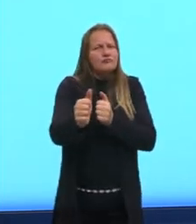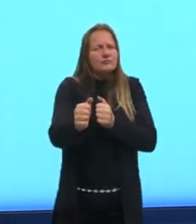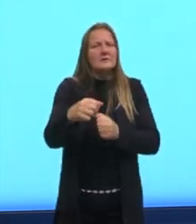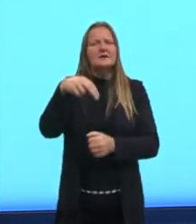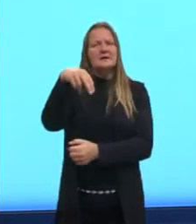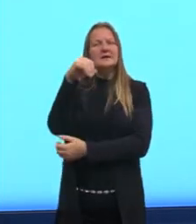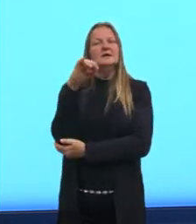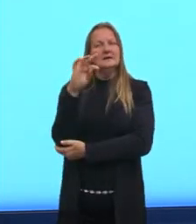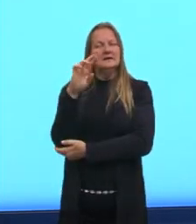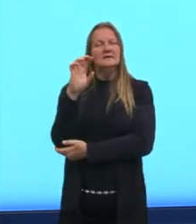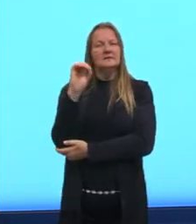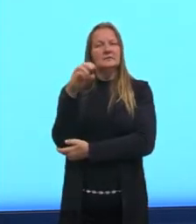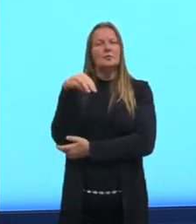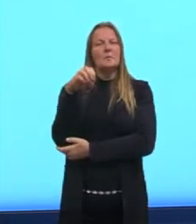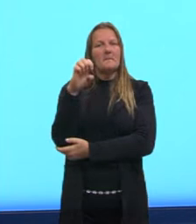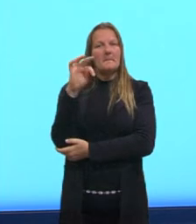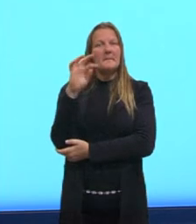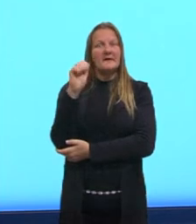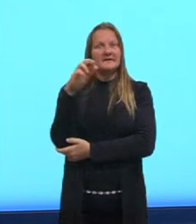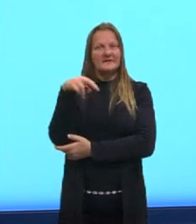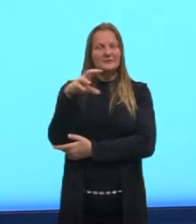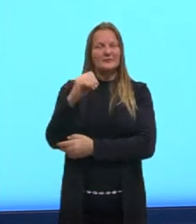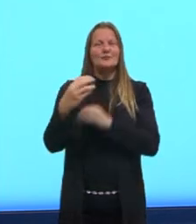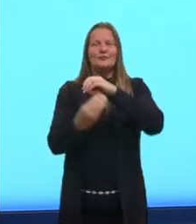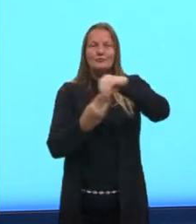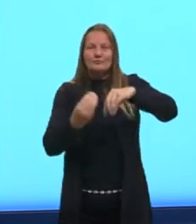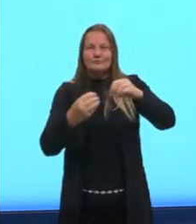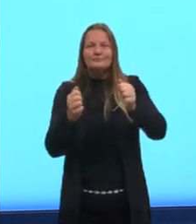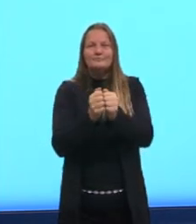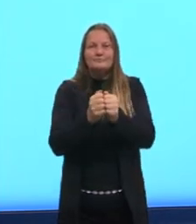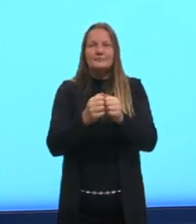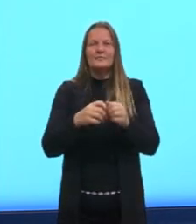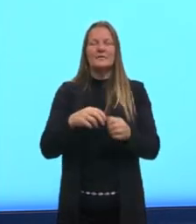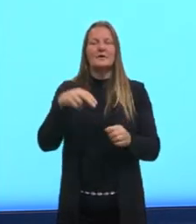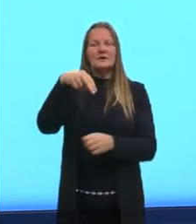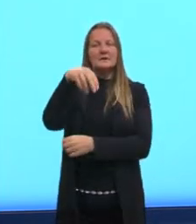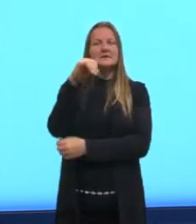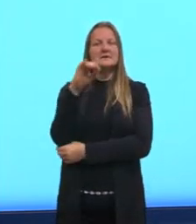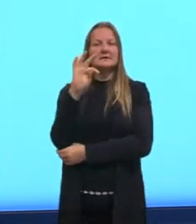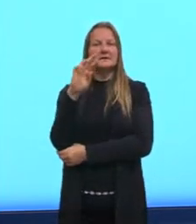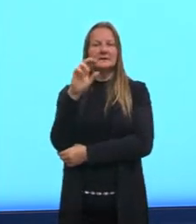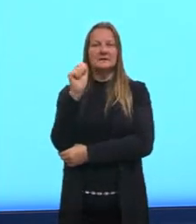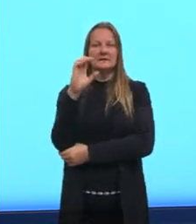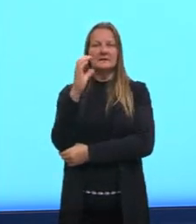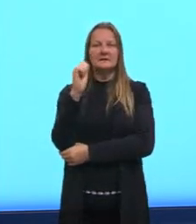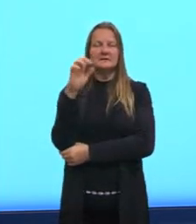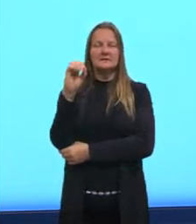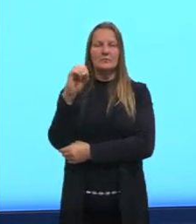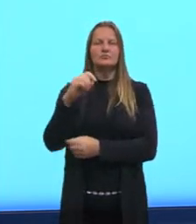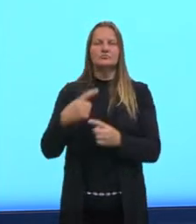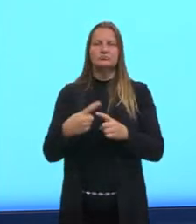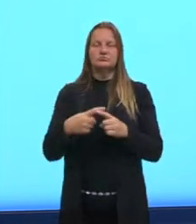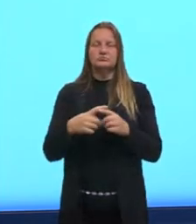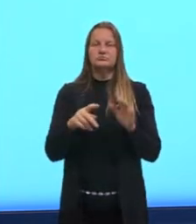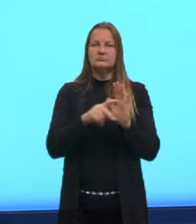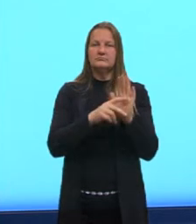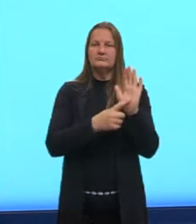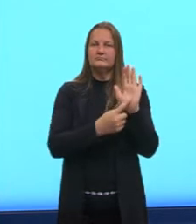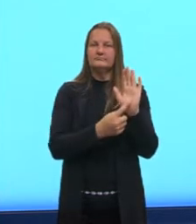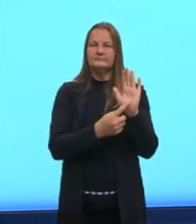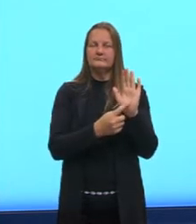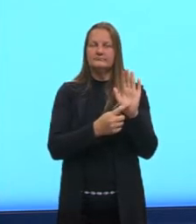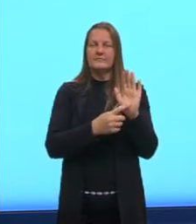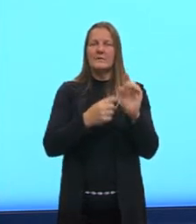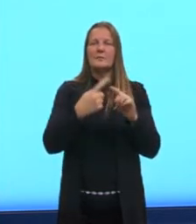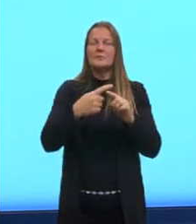metano e esse Nitro composto é formado a partir da nitração esses combustíveis aí para dar força porque